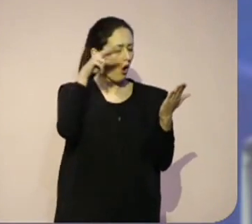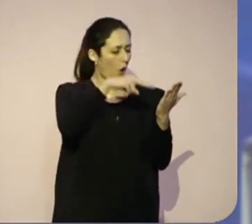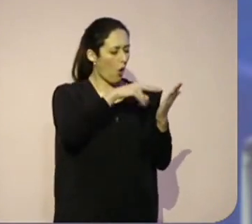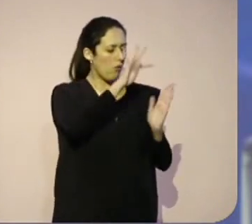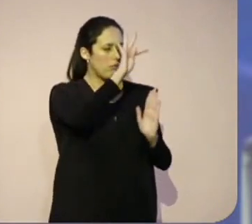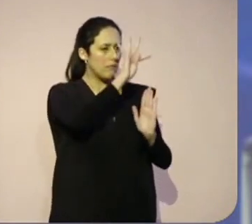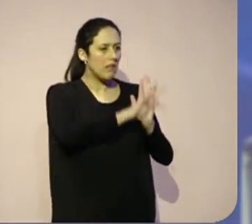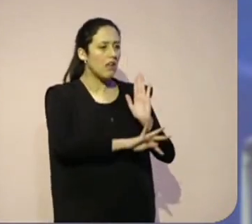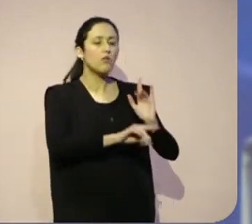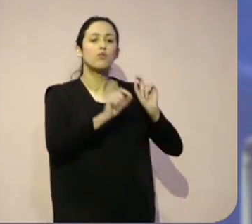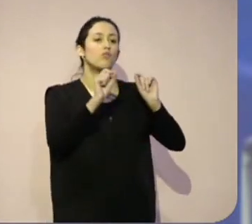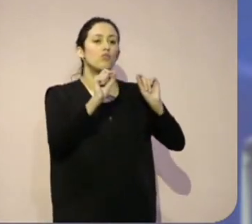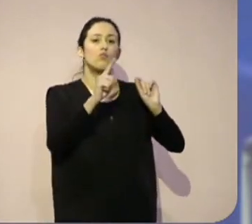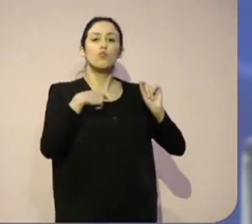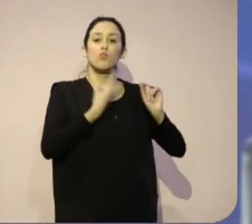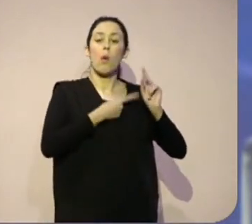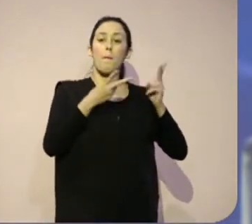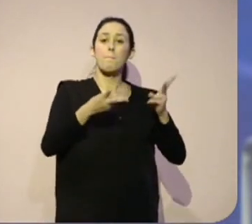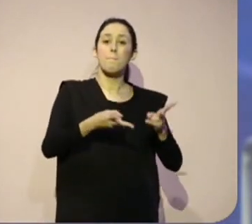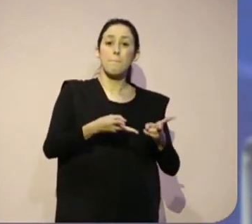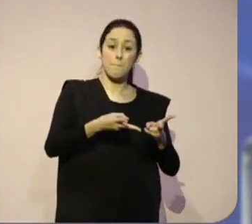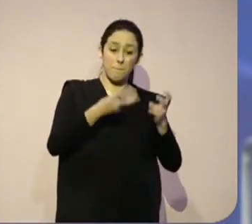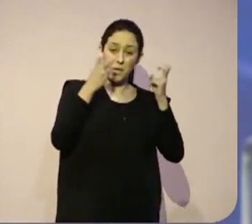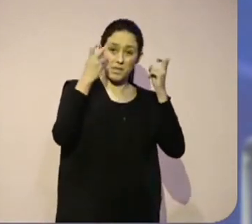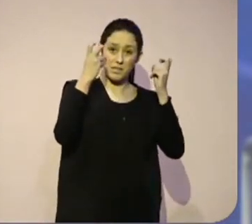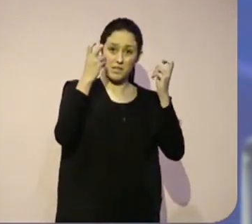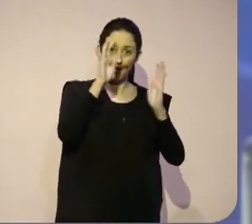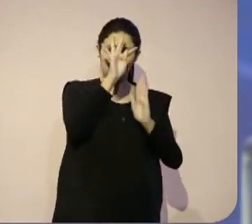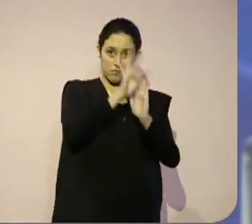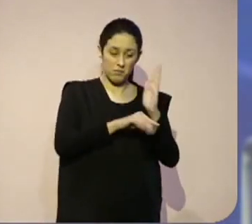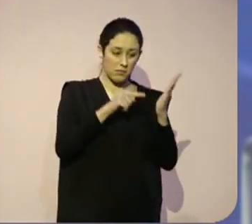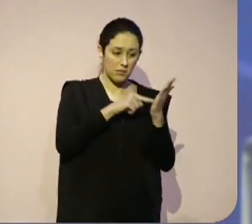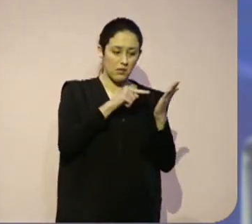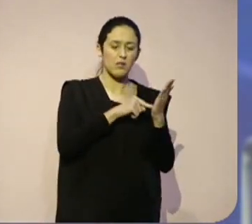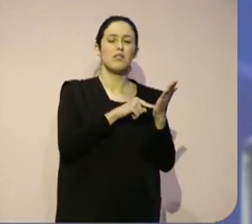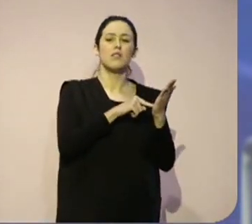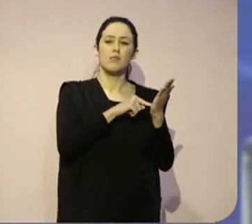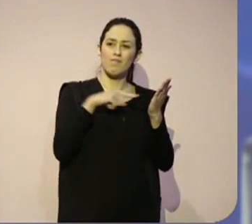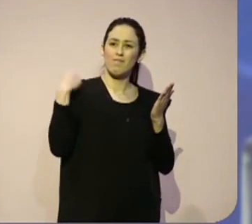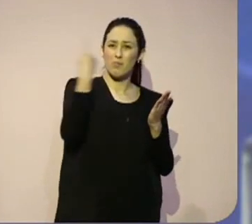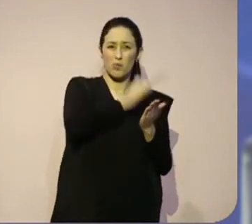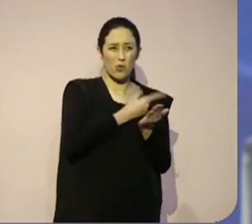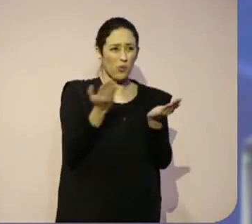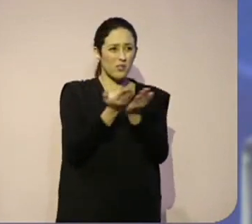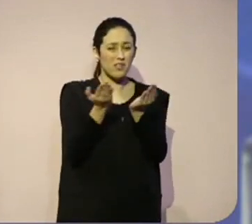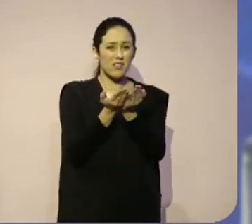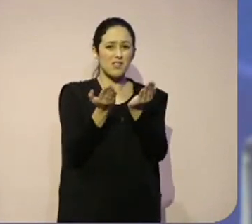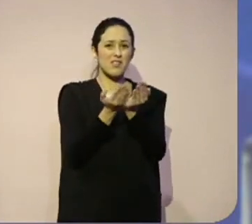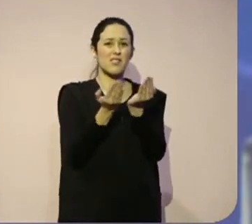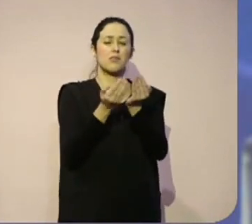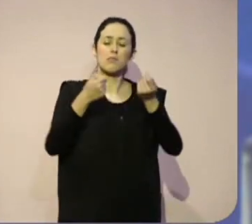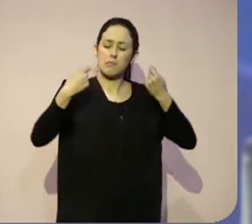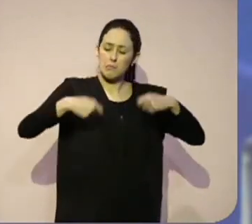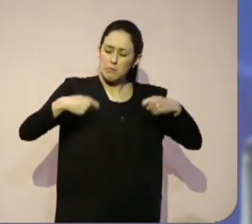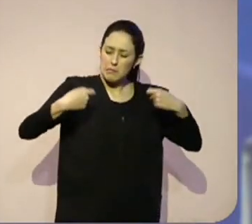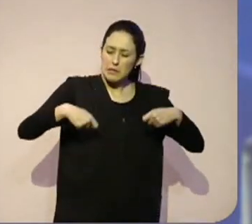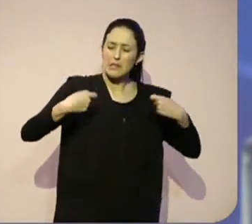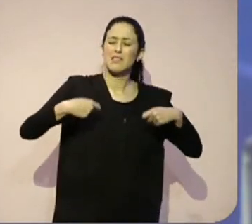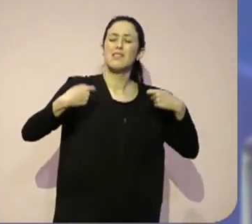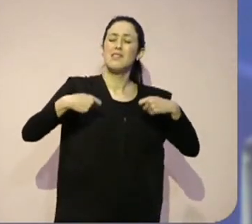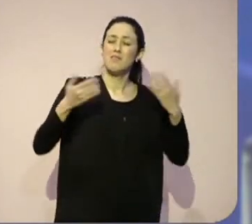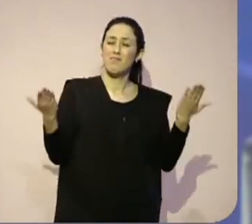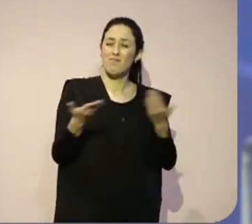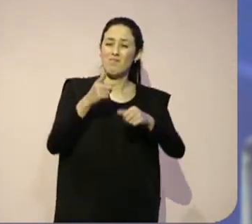nós percebemos as necessidades do cristão em tempo de crise. A